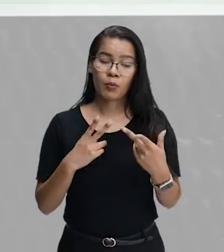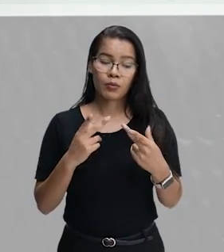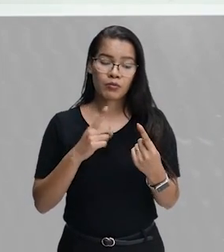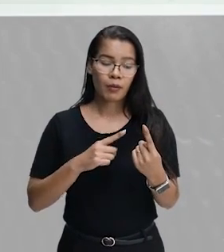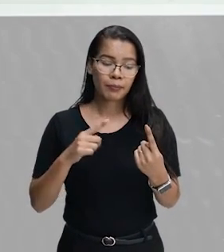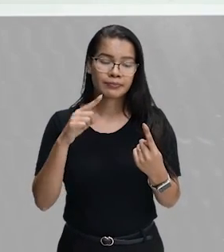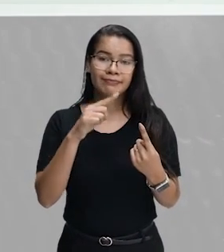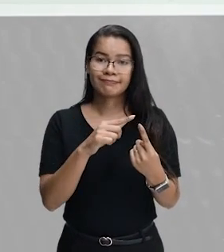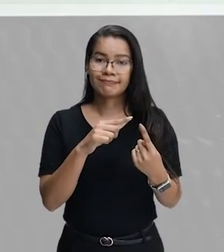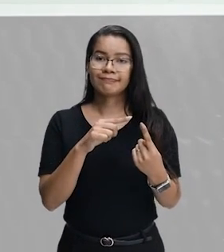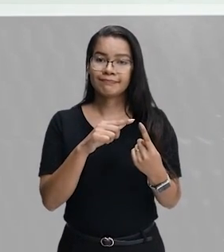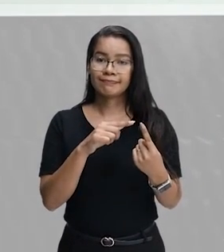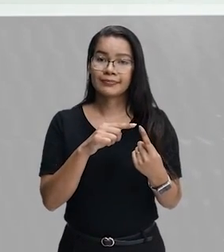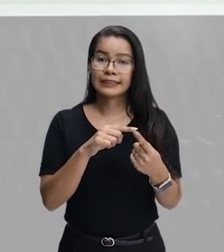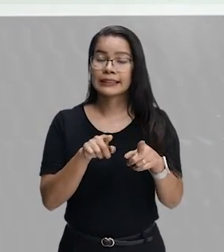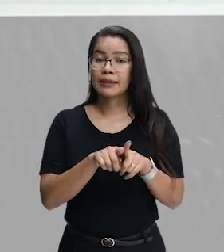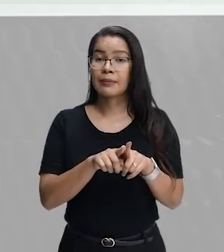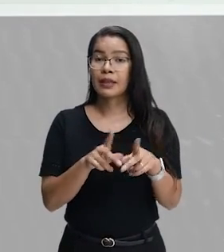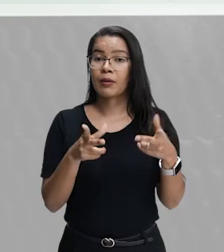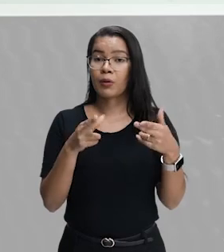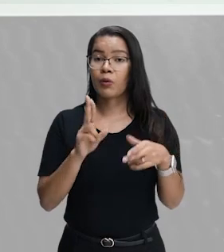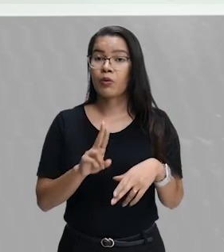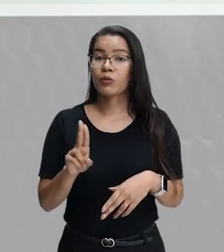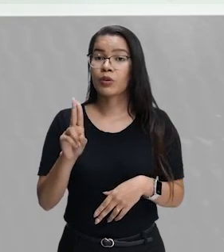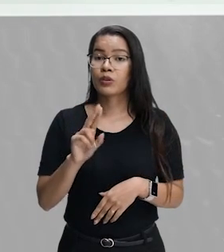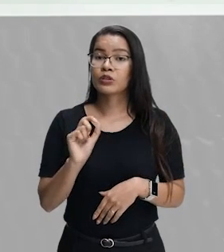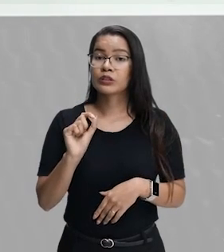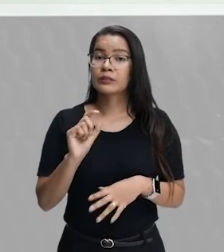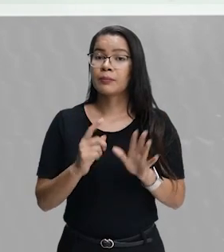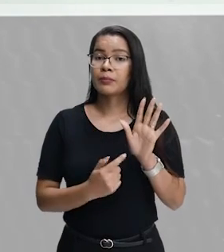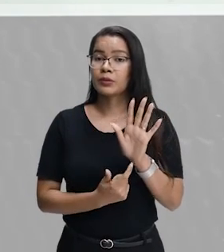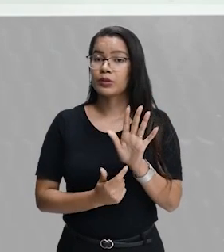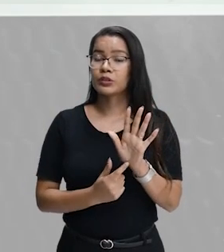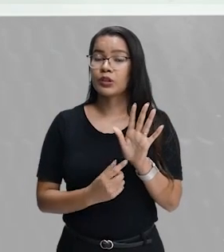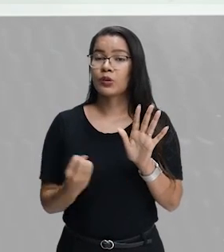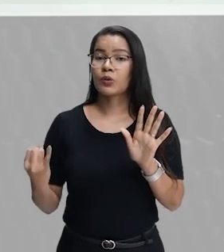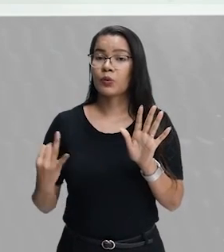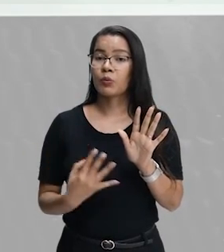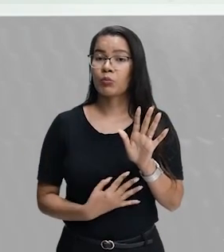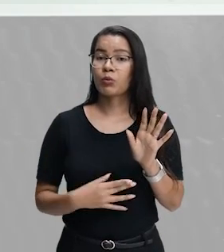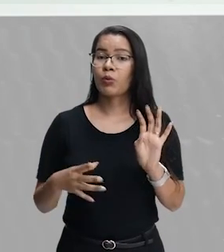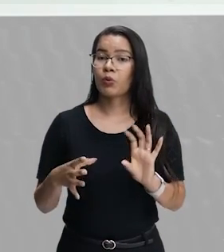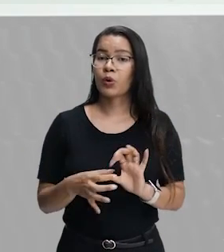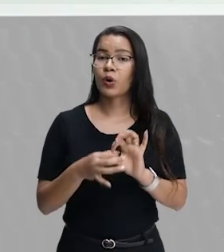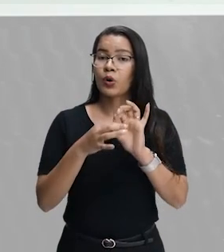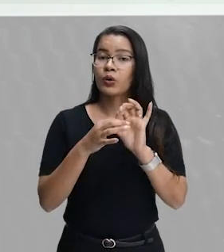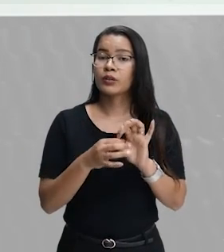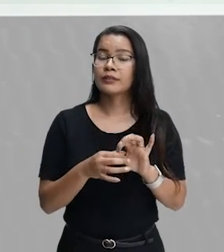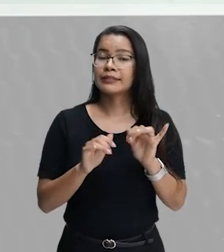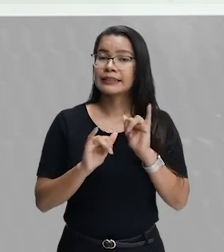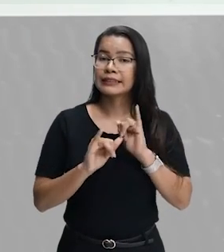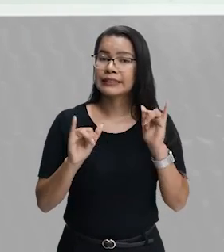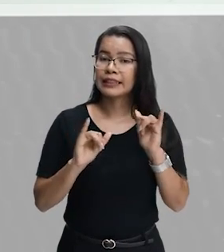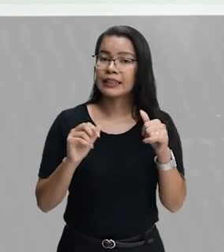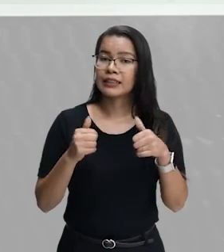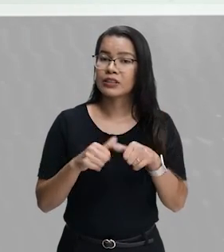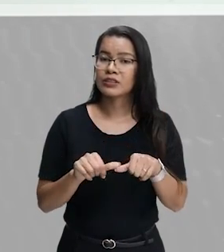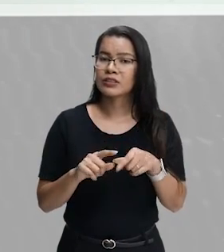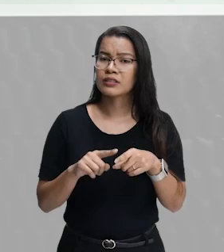né? Tem a mesma função de mostrar quanto um conjunto de dados está aí